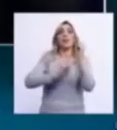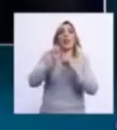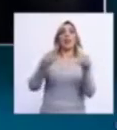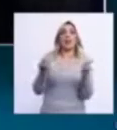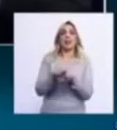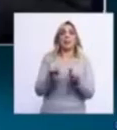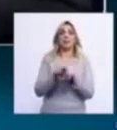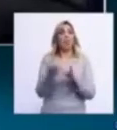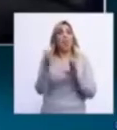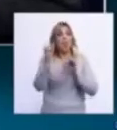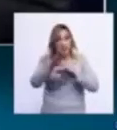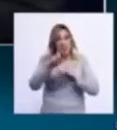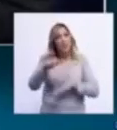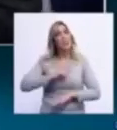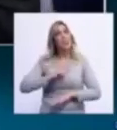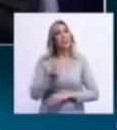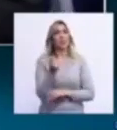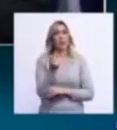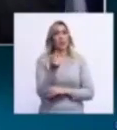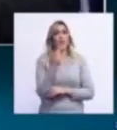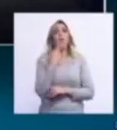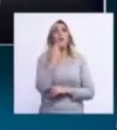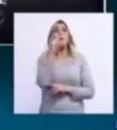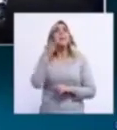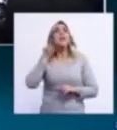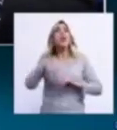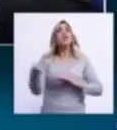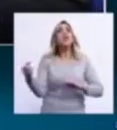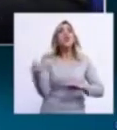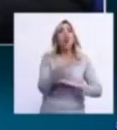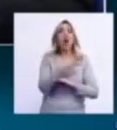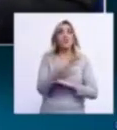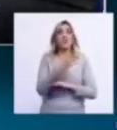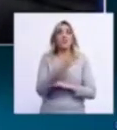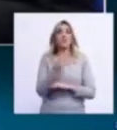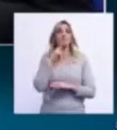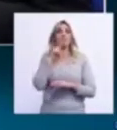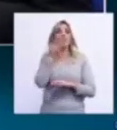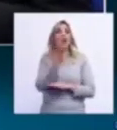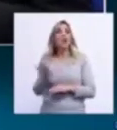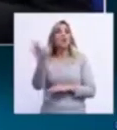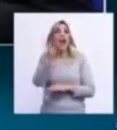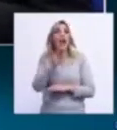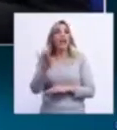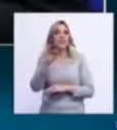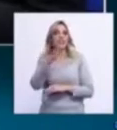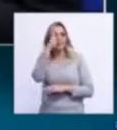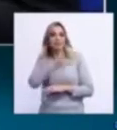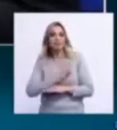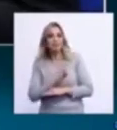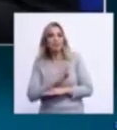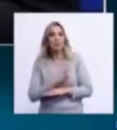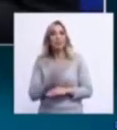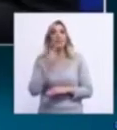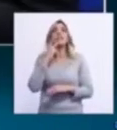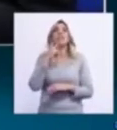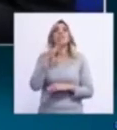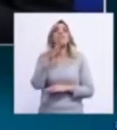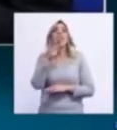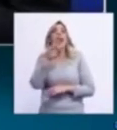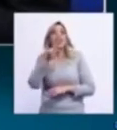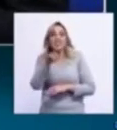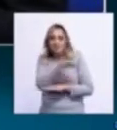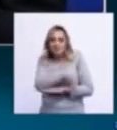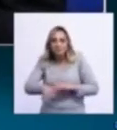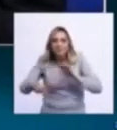Na educação, nós vamos criar 1 milhão de novas vagas no ensino superior, vamos fazer creche em tempo integral e investir no ensino básico.